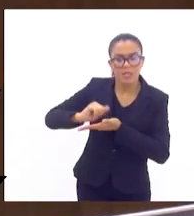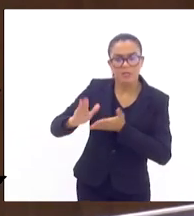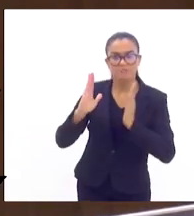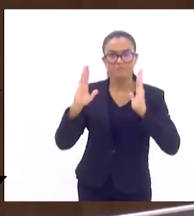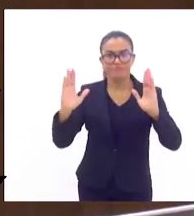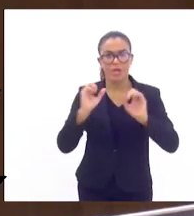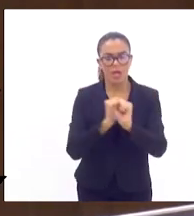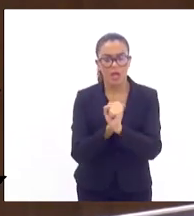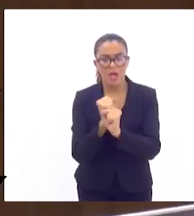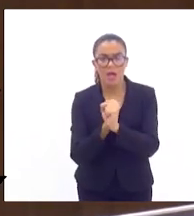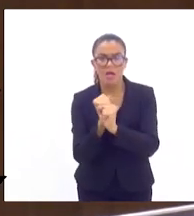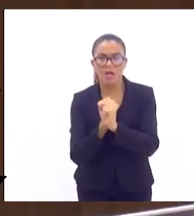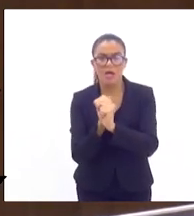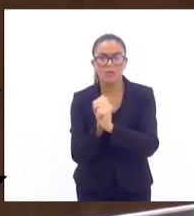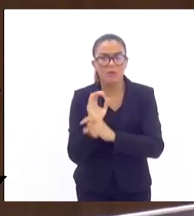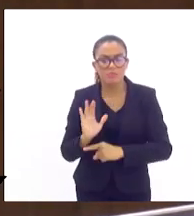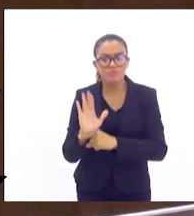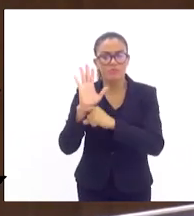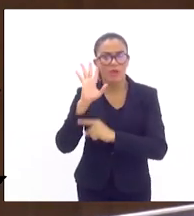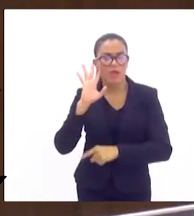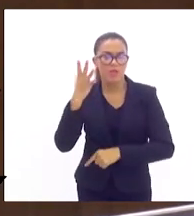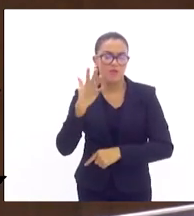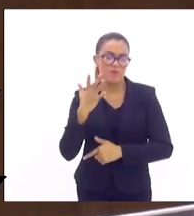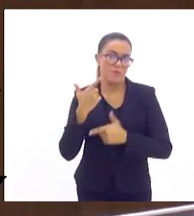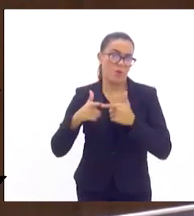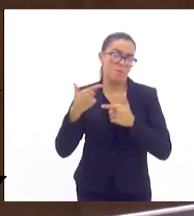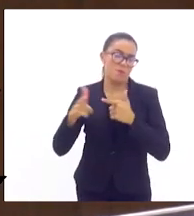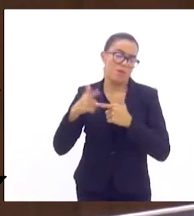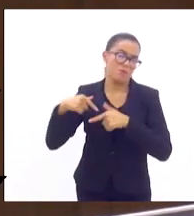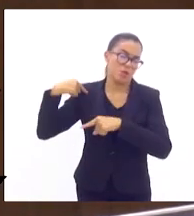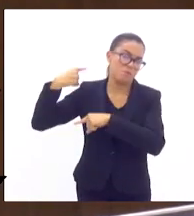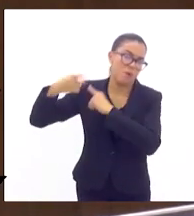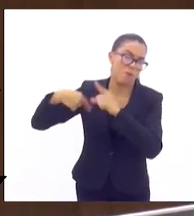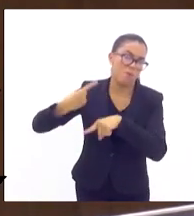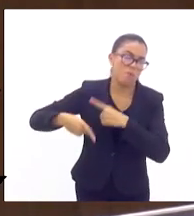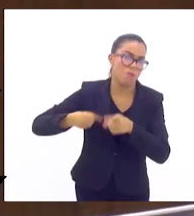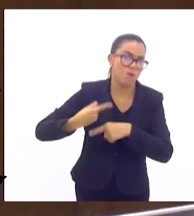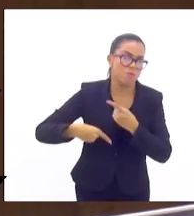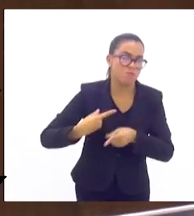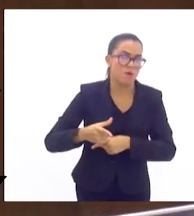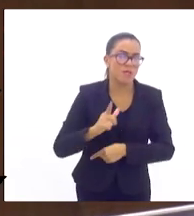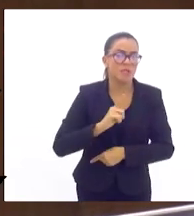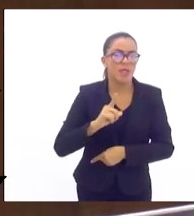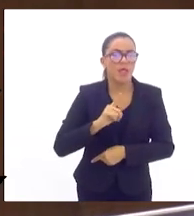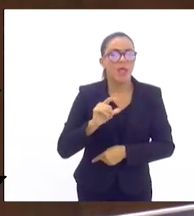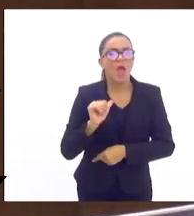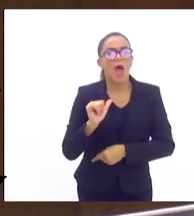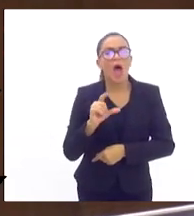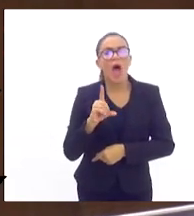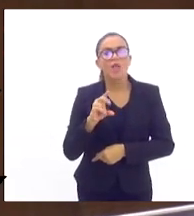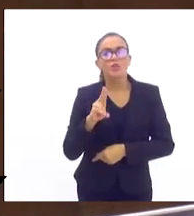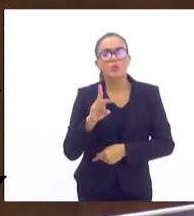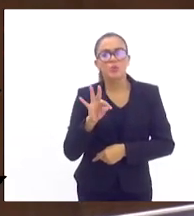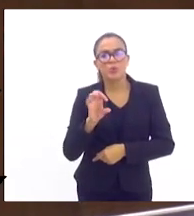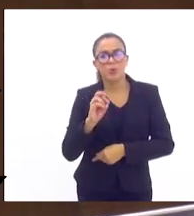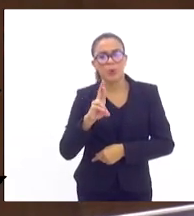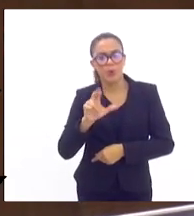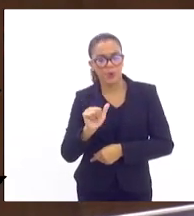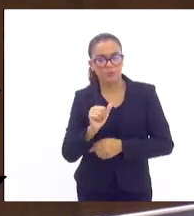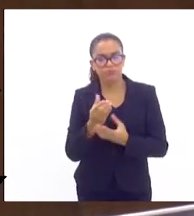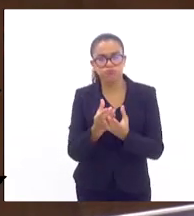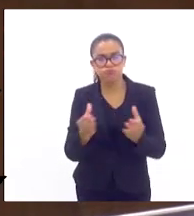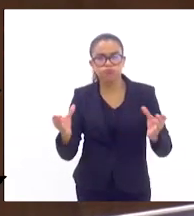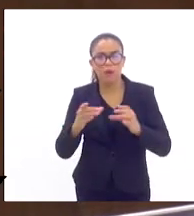para resolver um problema histórico de abastecimento. Tem uma adutora de 12 quilômetros, que nós começamos em janeiro e já